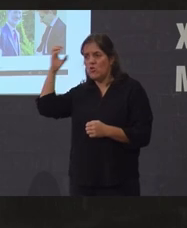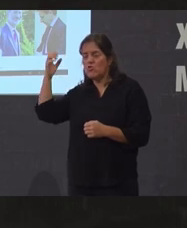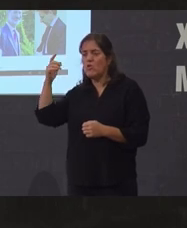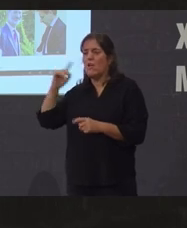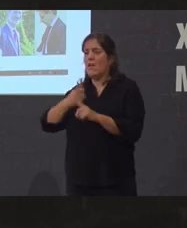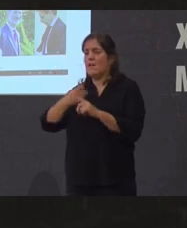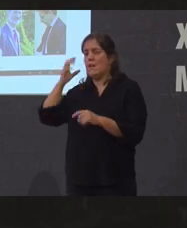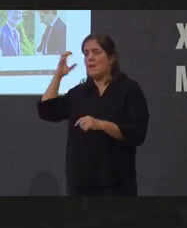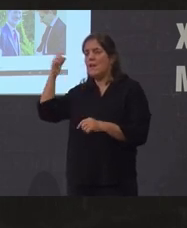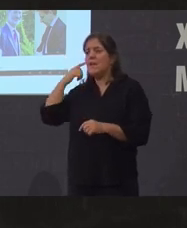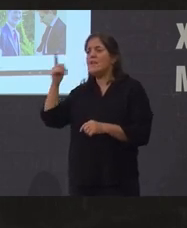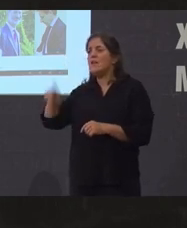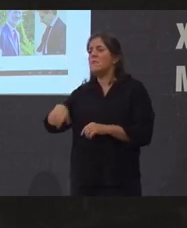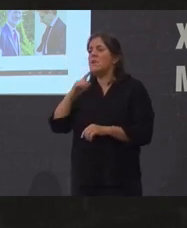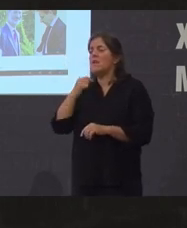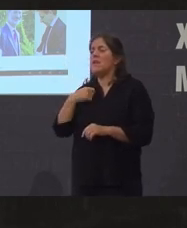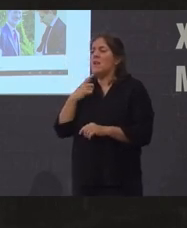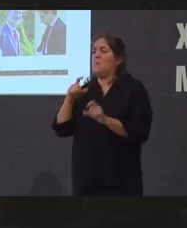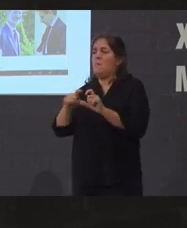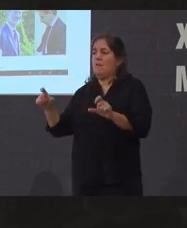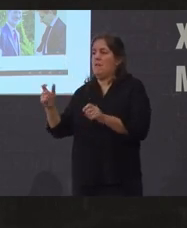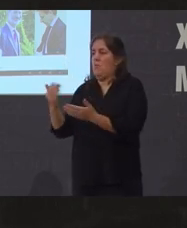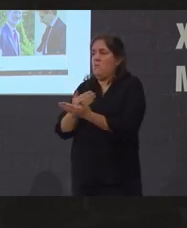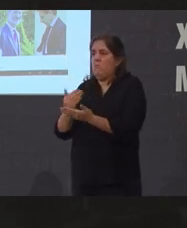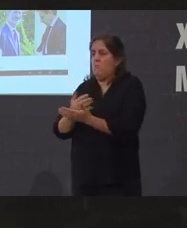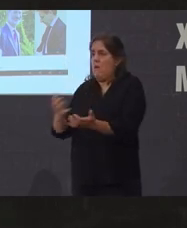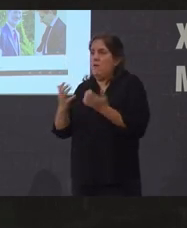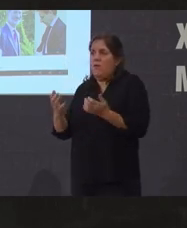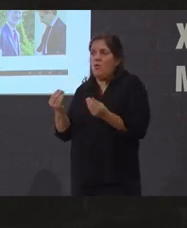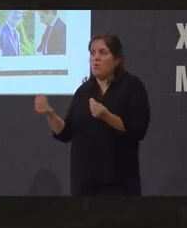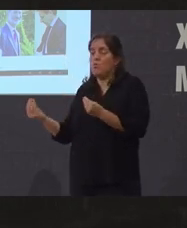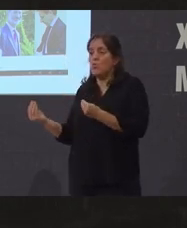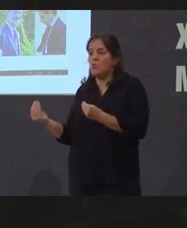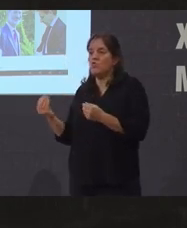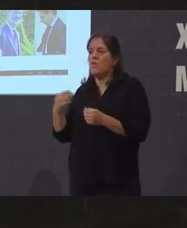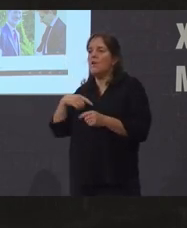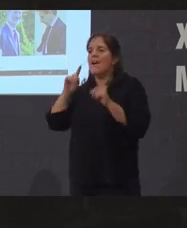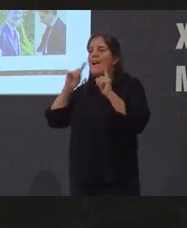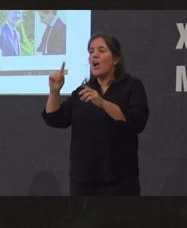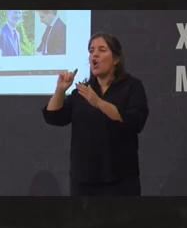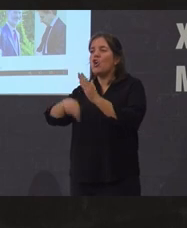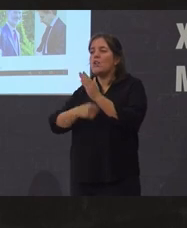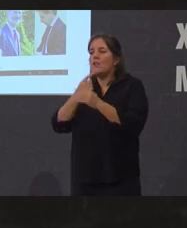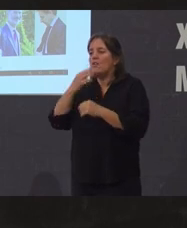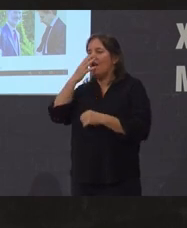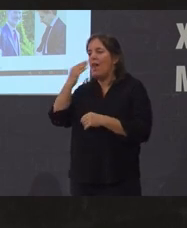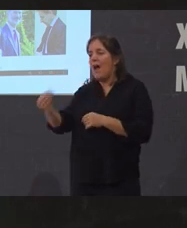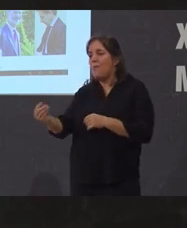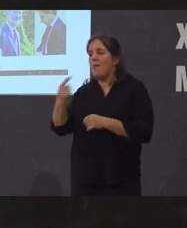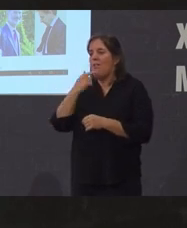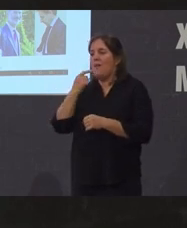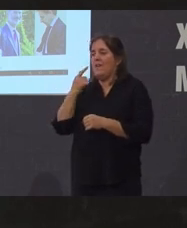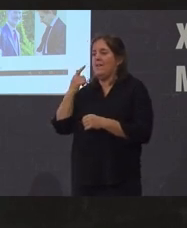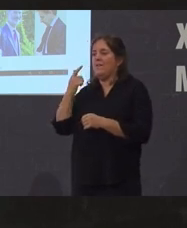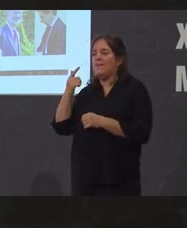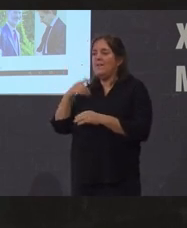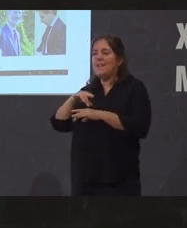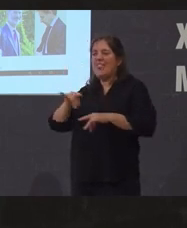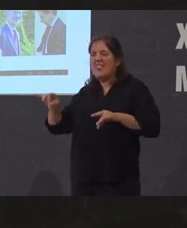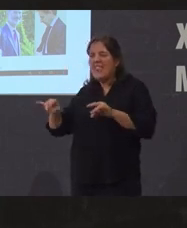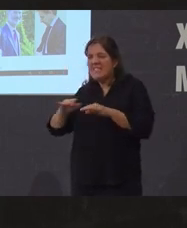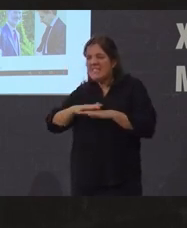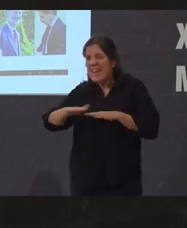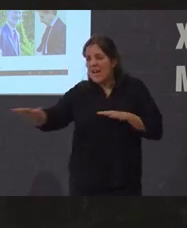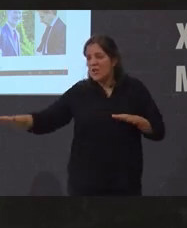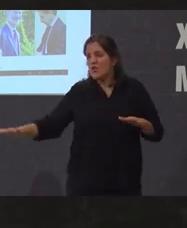polas mediacións de Juan Carlos, por exemplo, na contrata do AVE do Deserto, foi unha das empresas